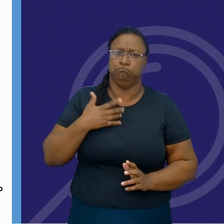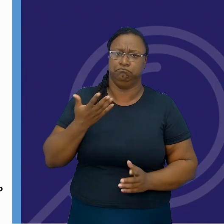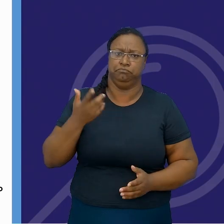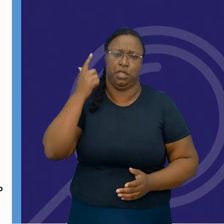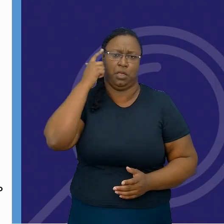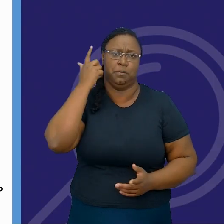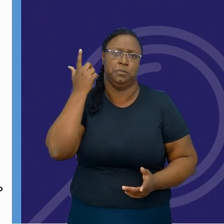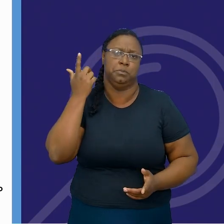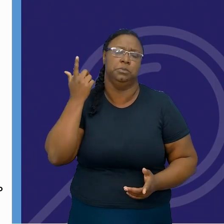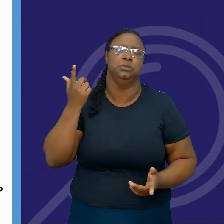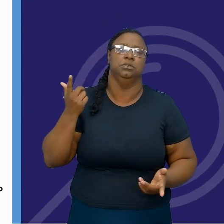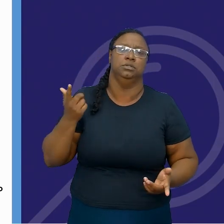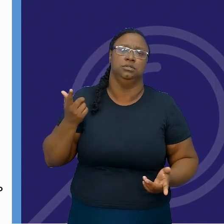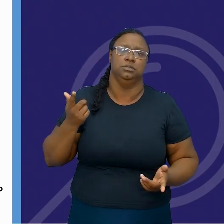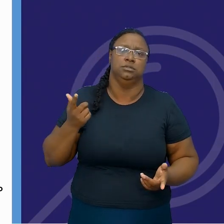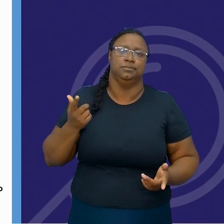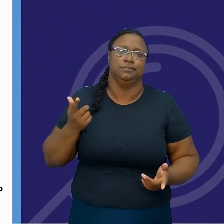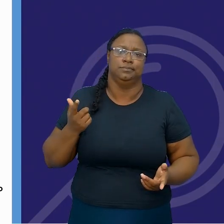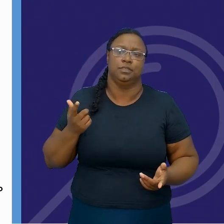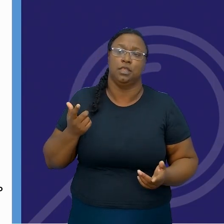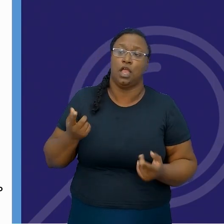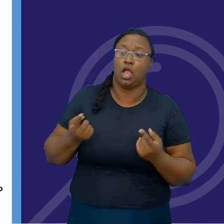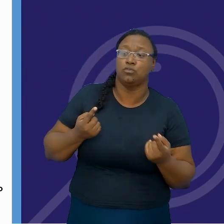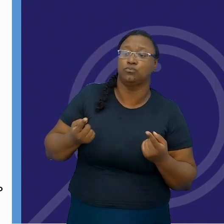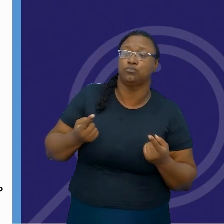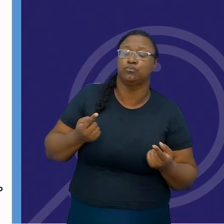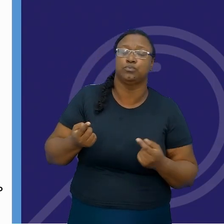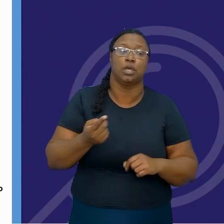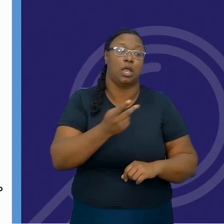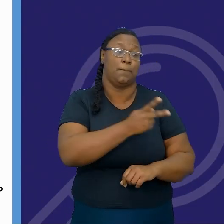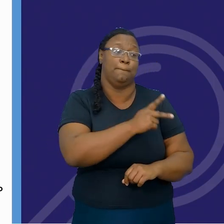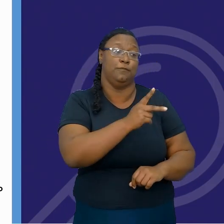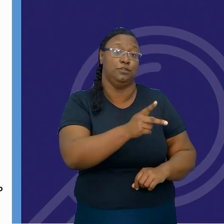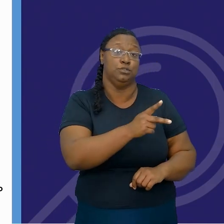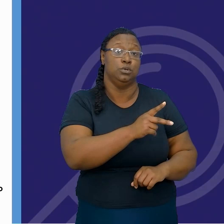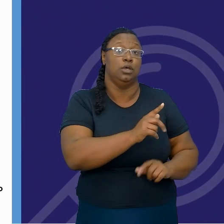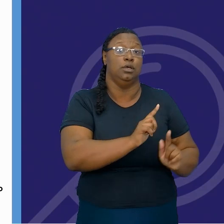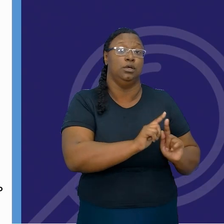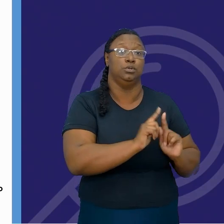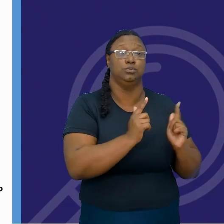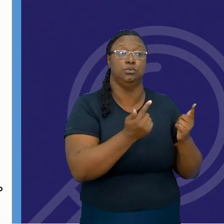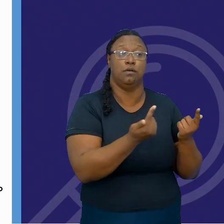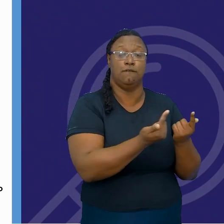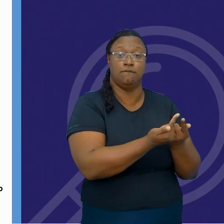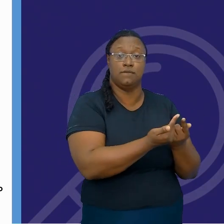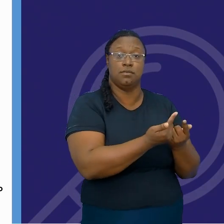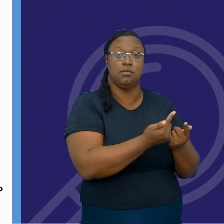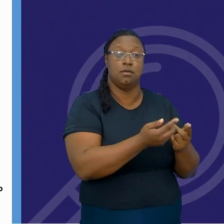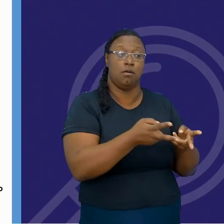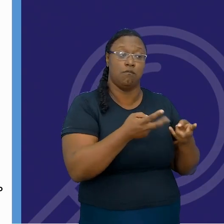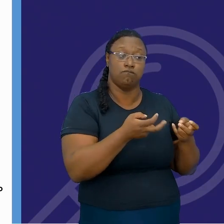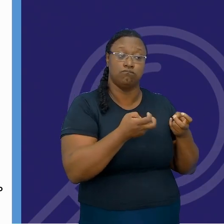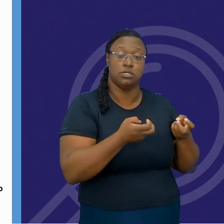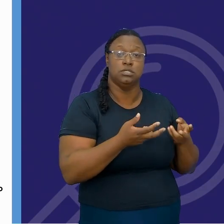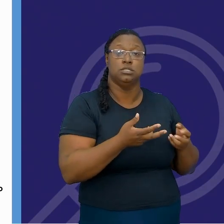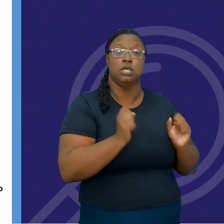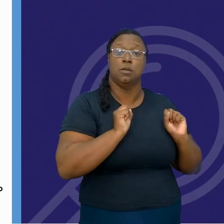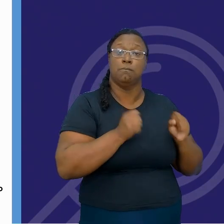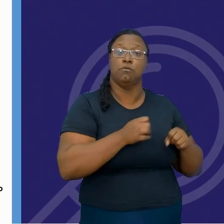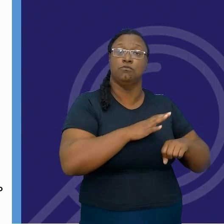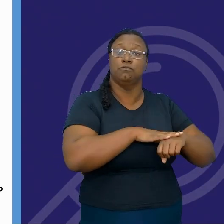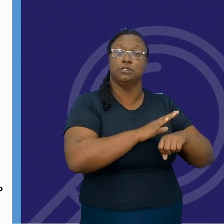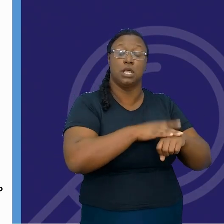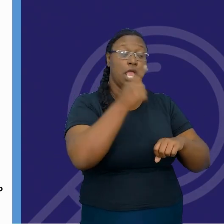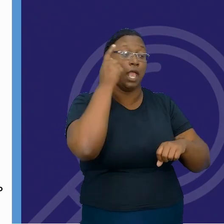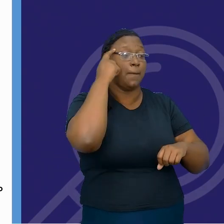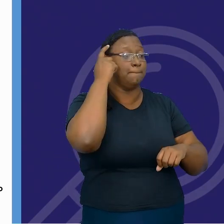uma possibilidade de dialogar com o professor de geografia, verificar lá se tem alguma coisa que possa ser feita, né,